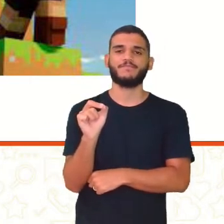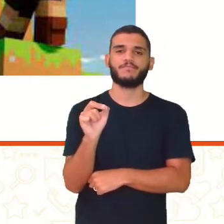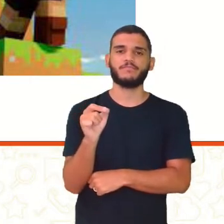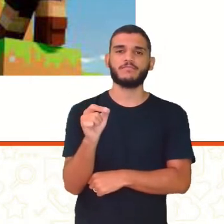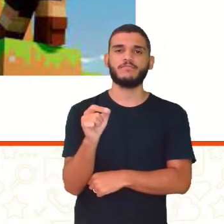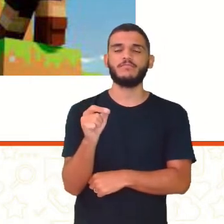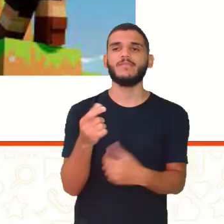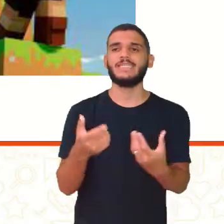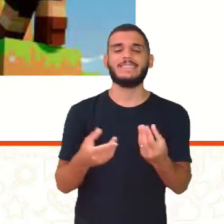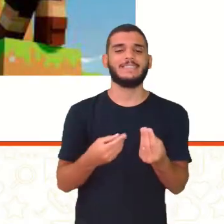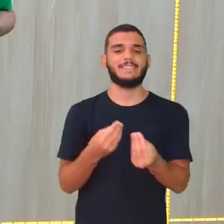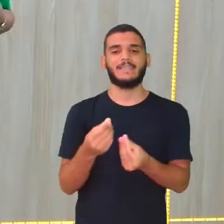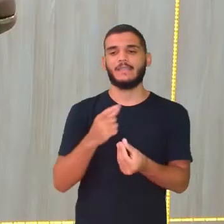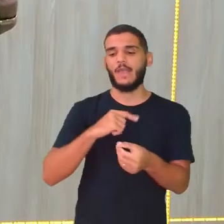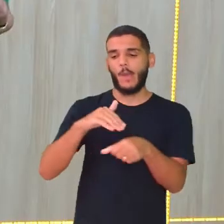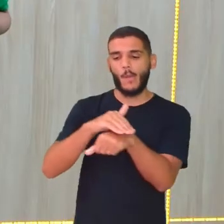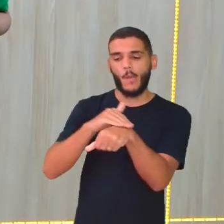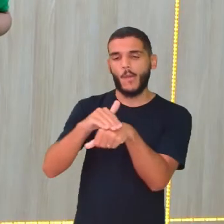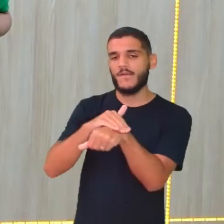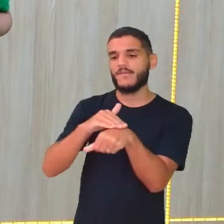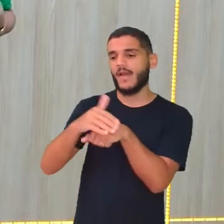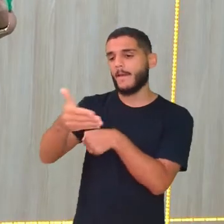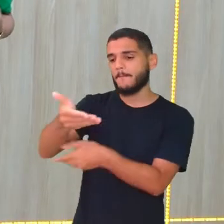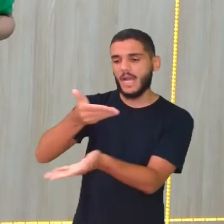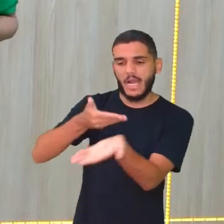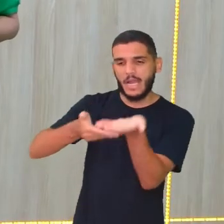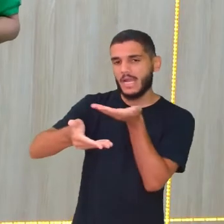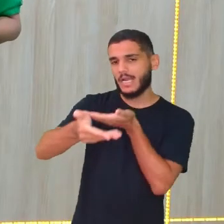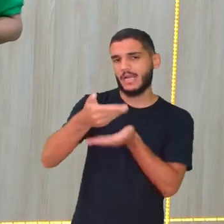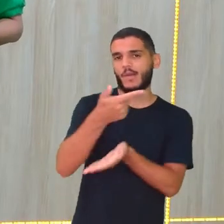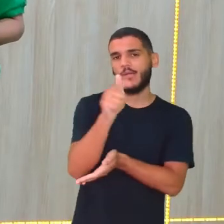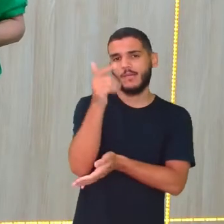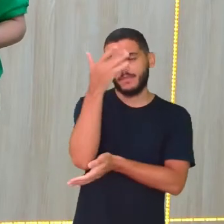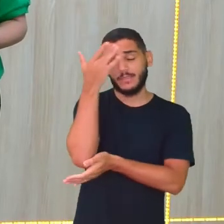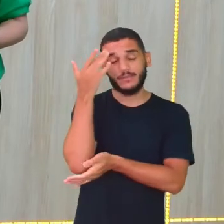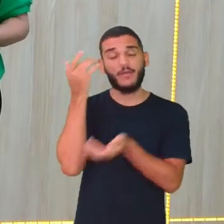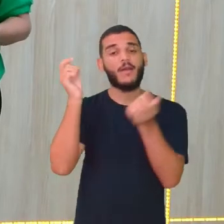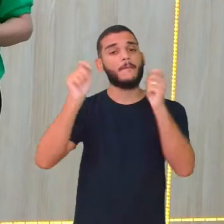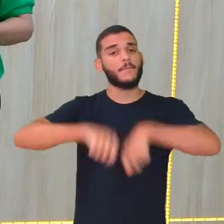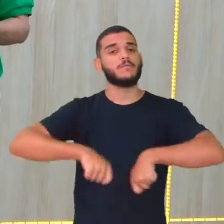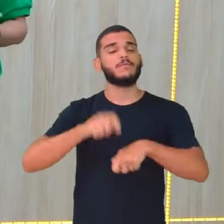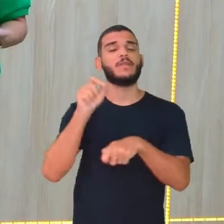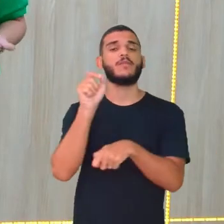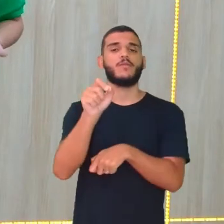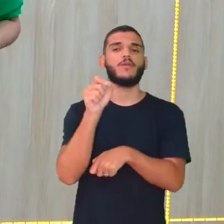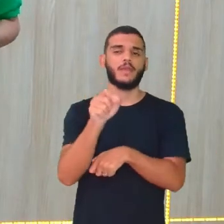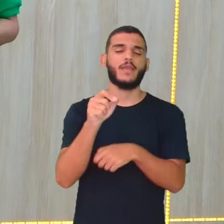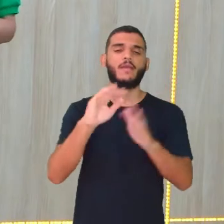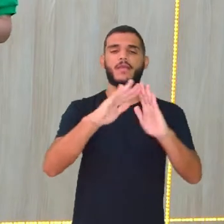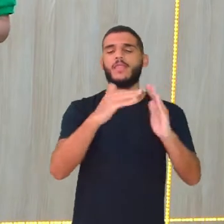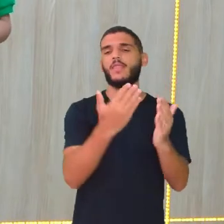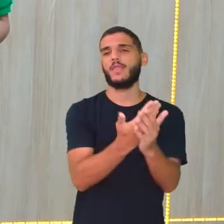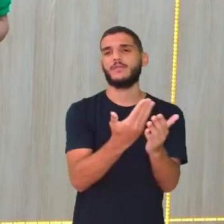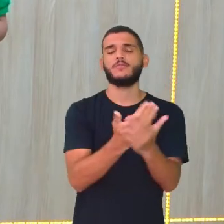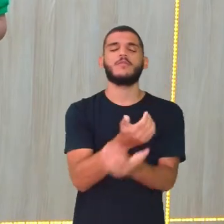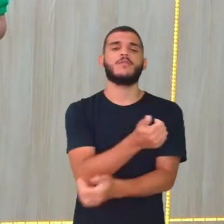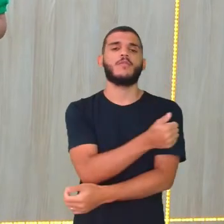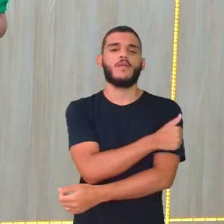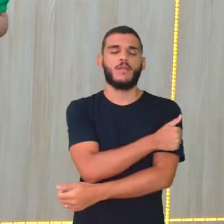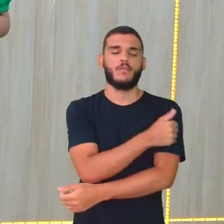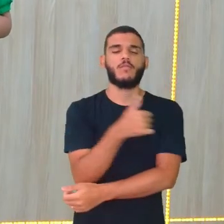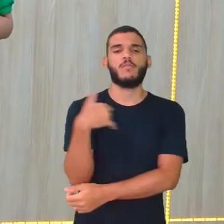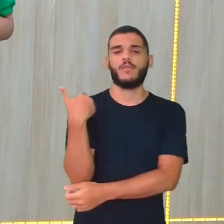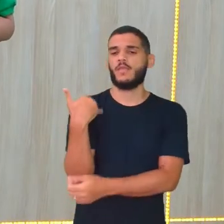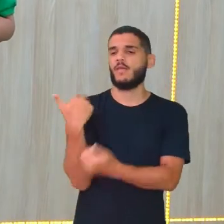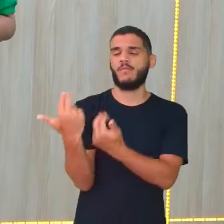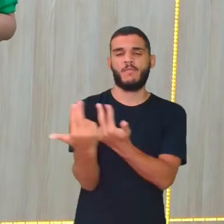essas ideias com outras crianças, mas que ele pode sim, dentro da sua sala de aula, com seus colegas da mesma